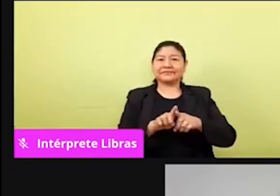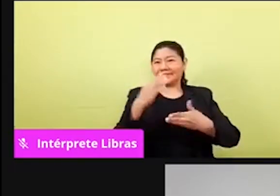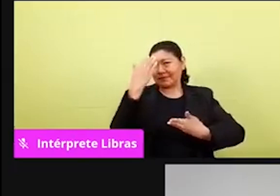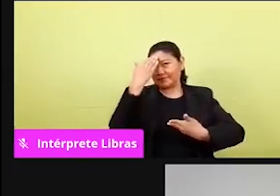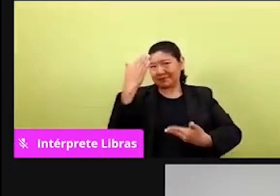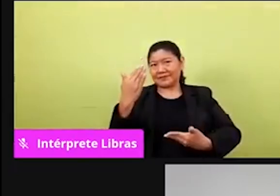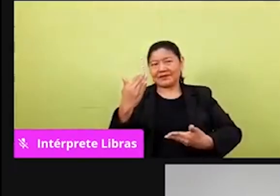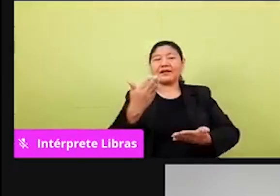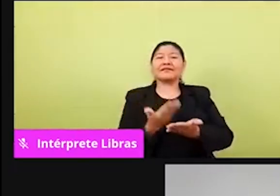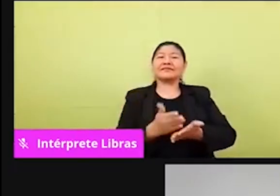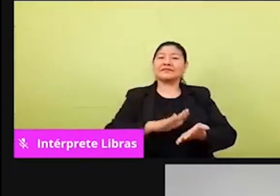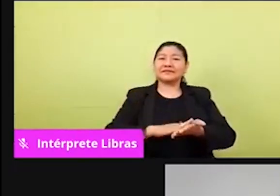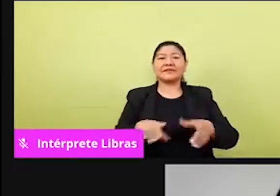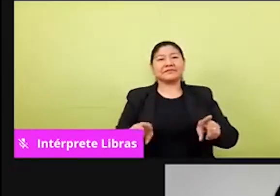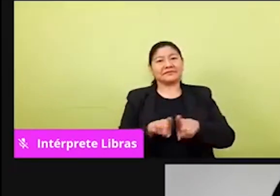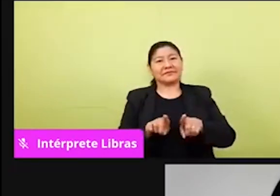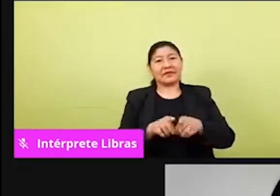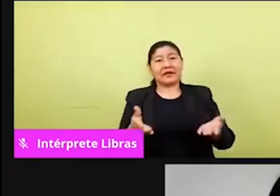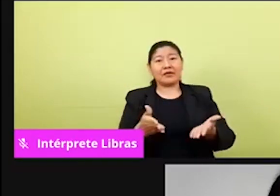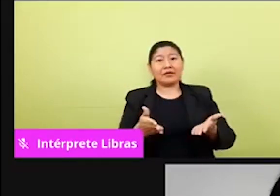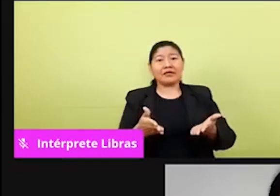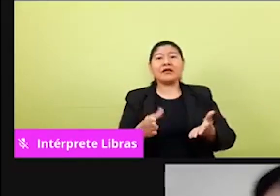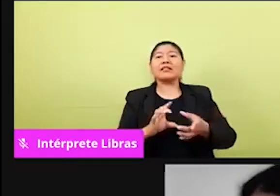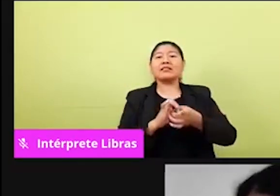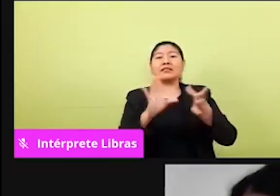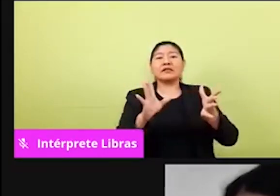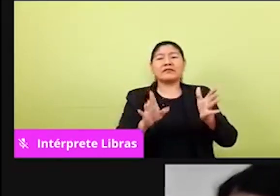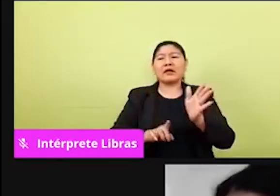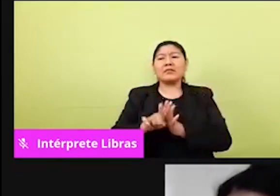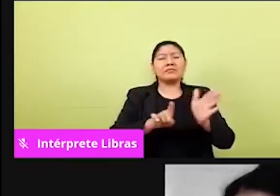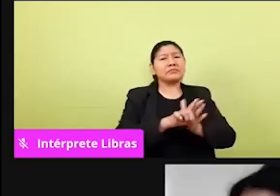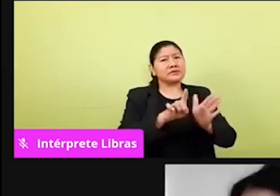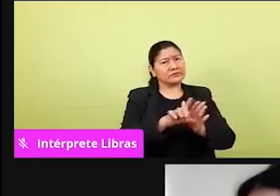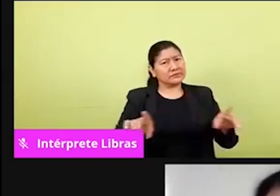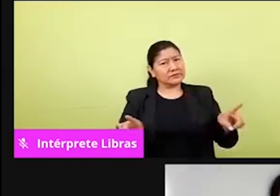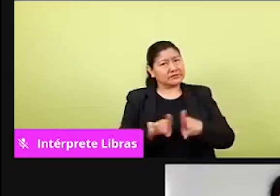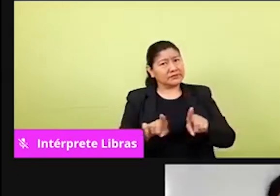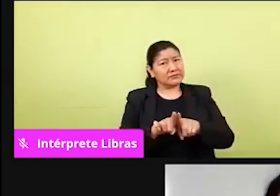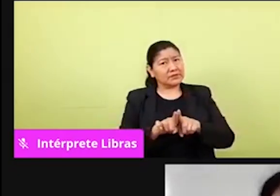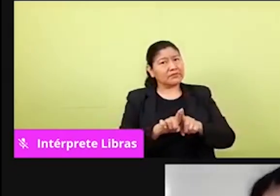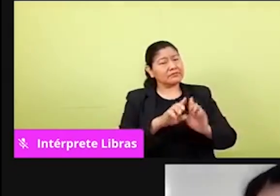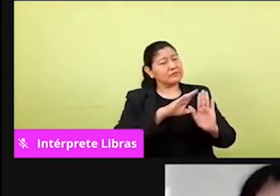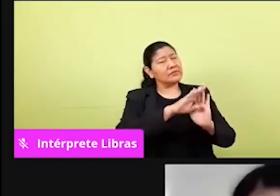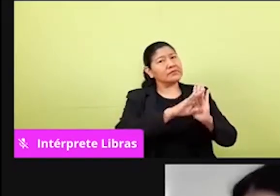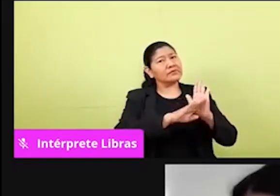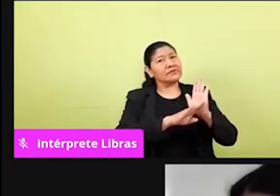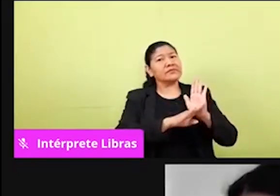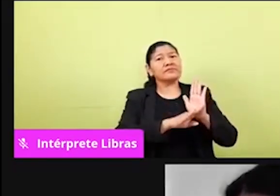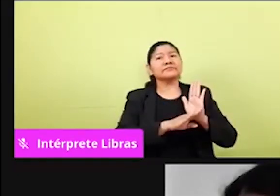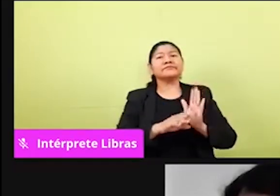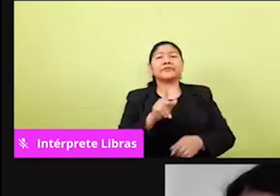para algumas perguntas, né, Márcia? Eu anotei algumas colocações, né, que nem a professora Mara Rojas,